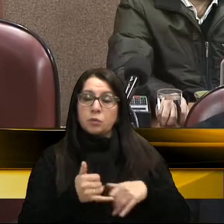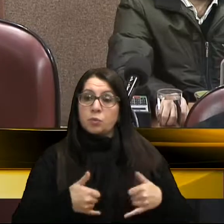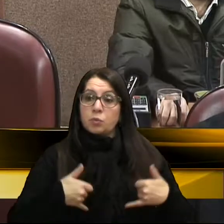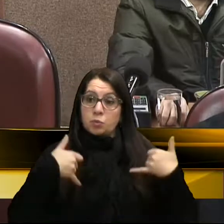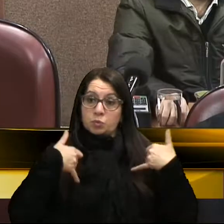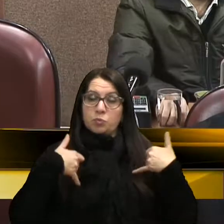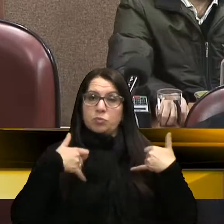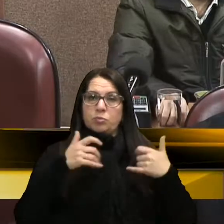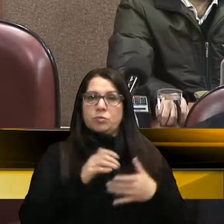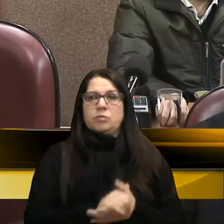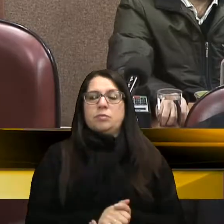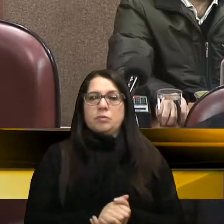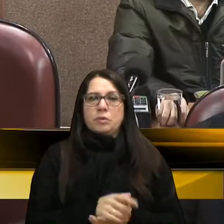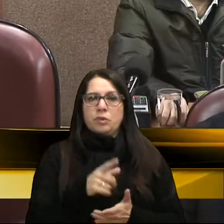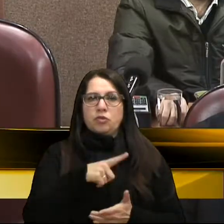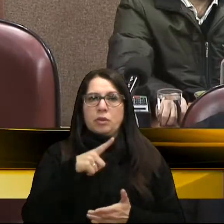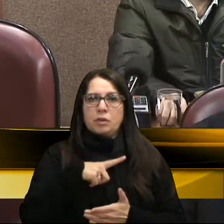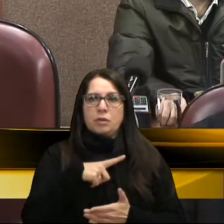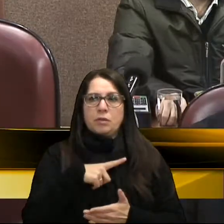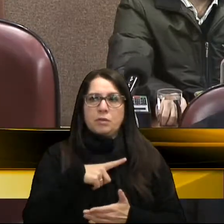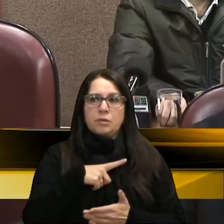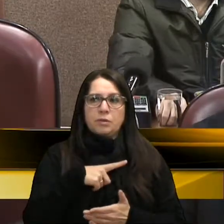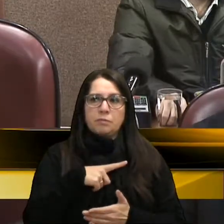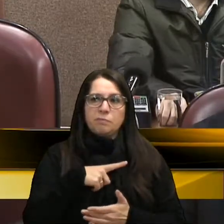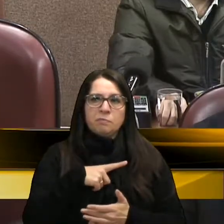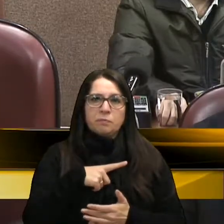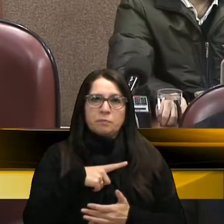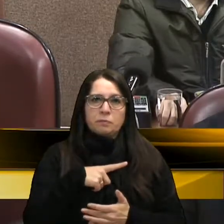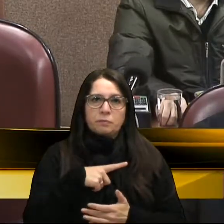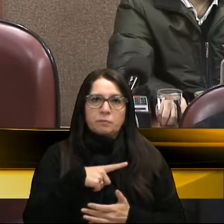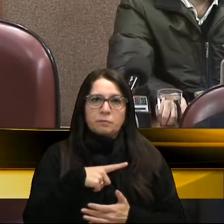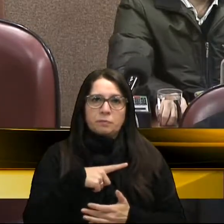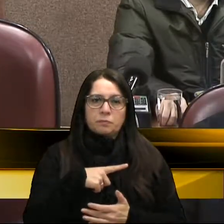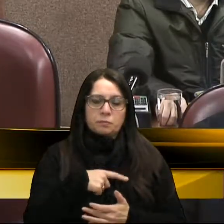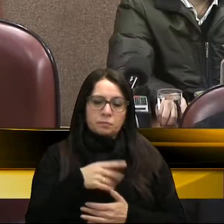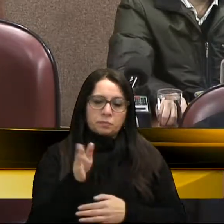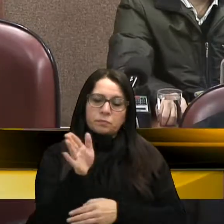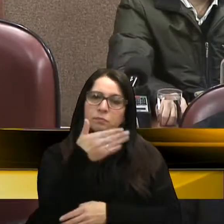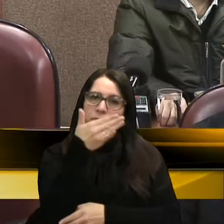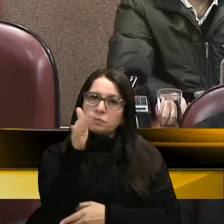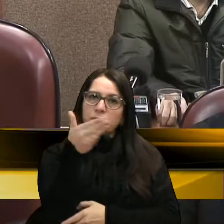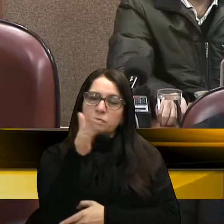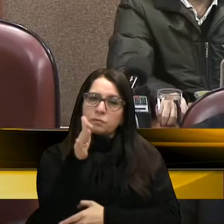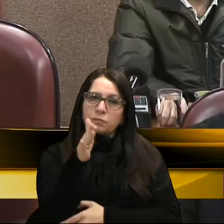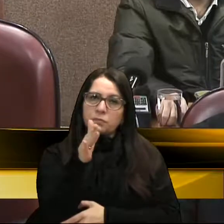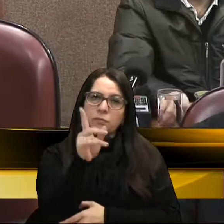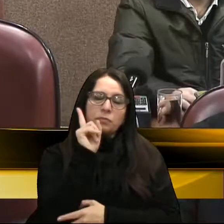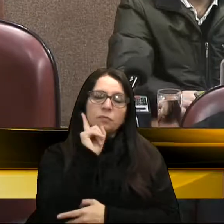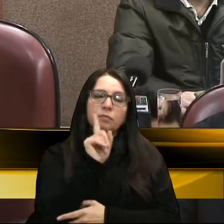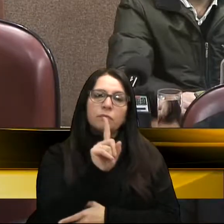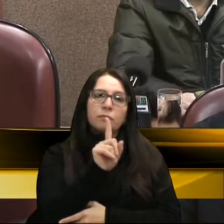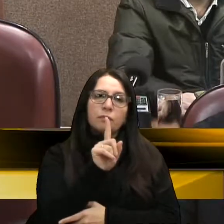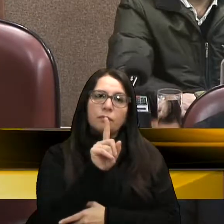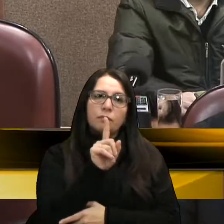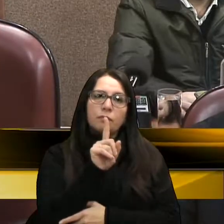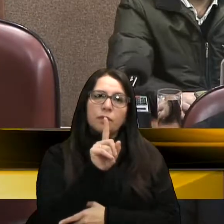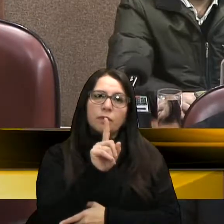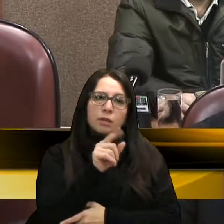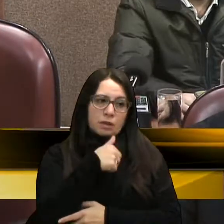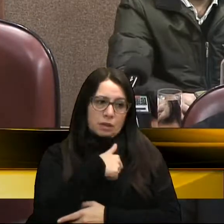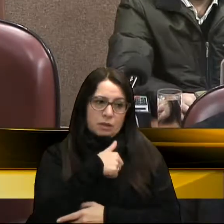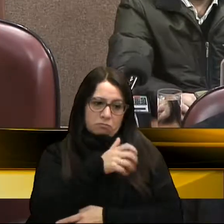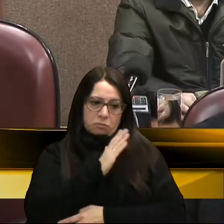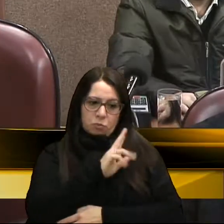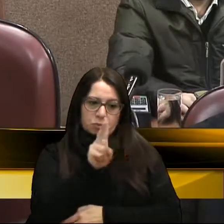orgulho que eles têm de carregar a bandeira dos Estados Unidos no peito.